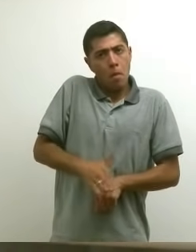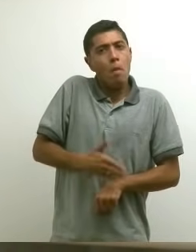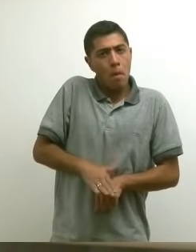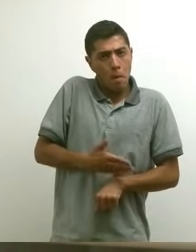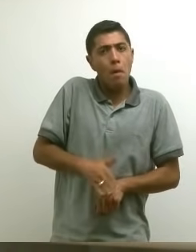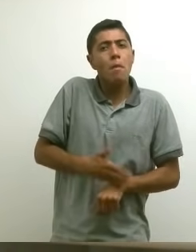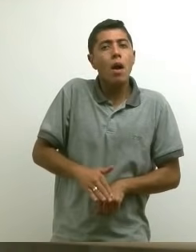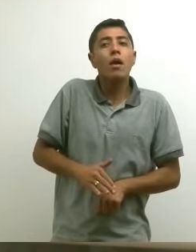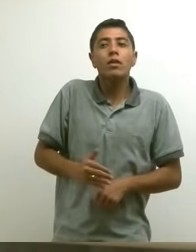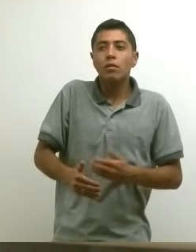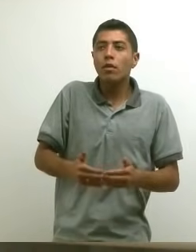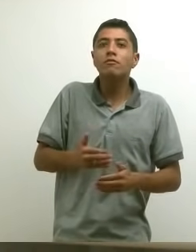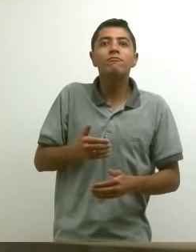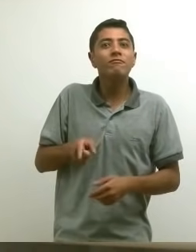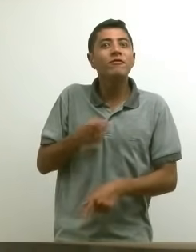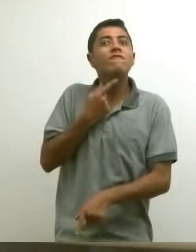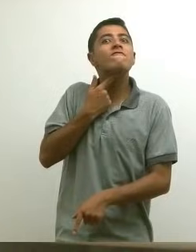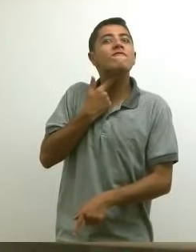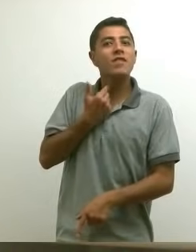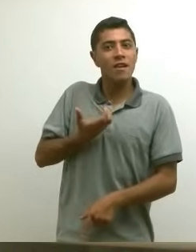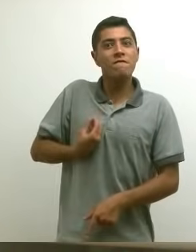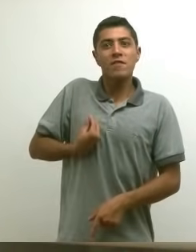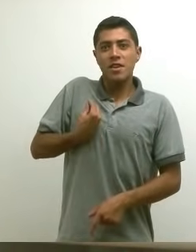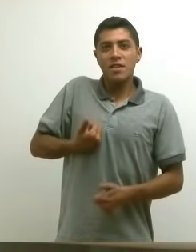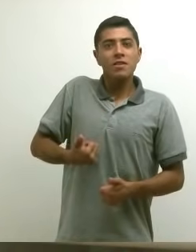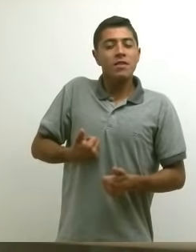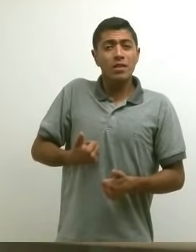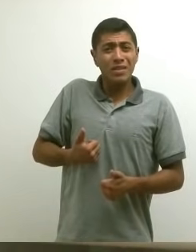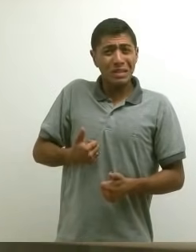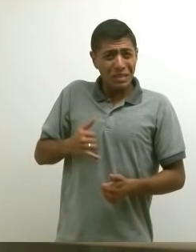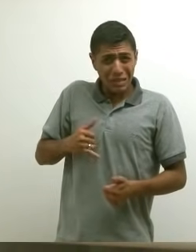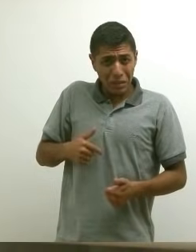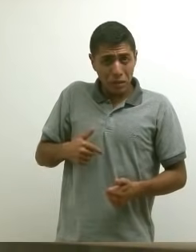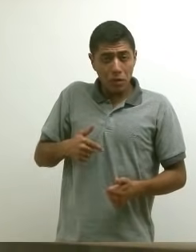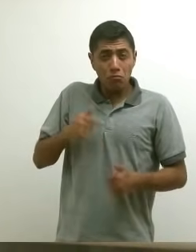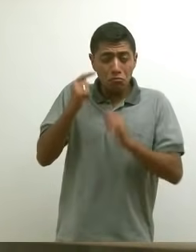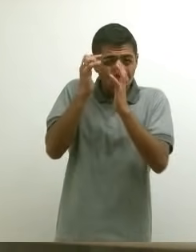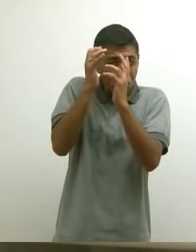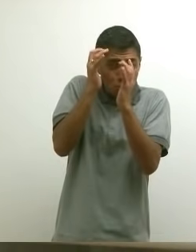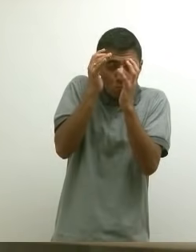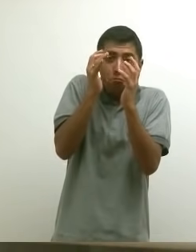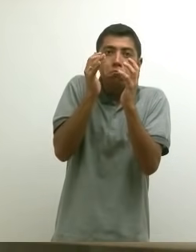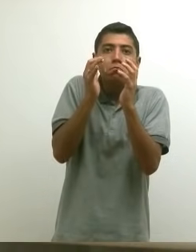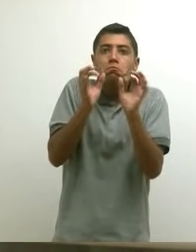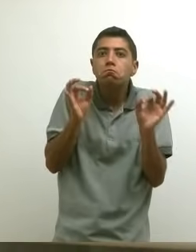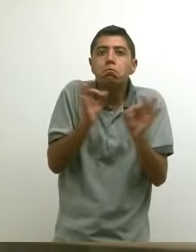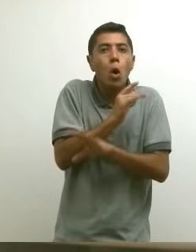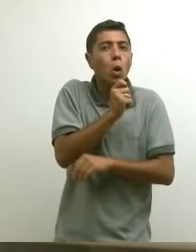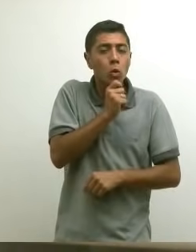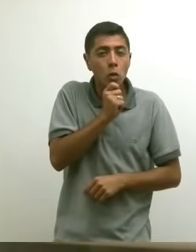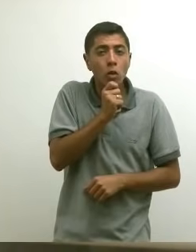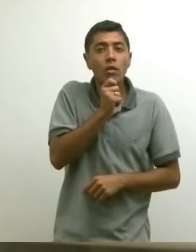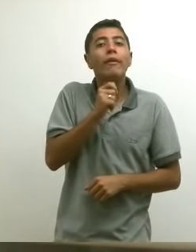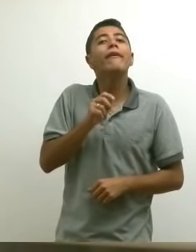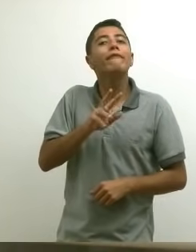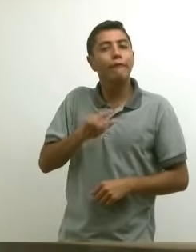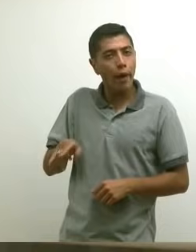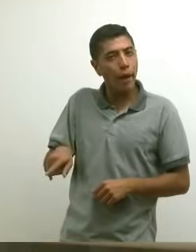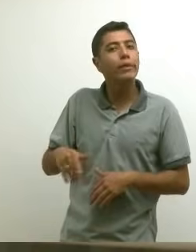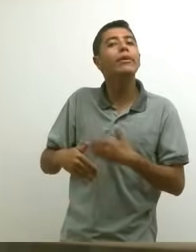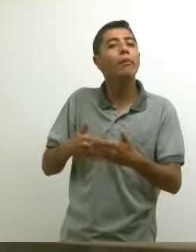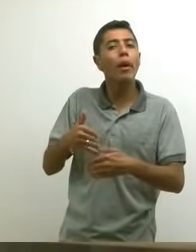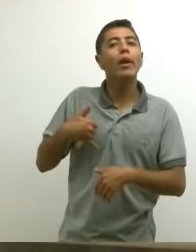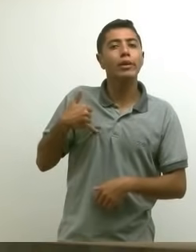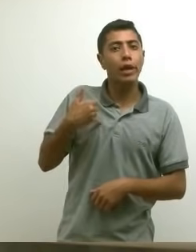partir dos 30 anos de idade vai ter uma tendência à depressão vocês já viram falar de serotonina substância que todos os